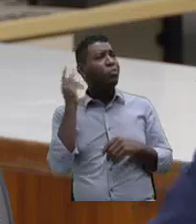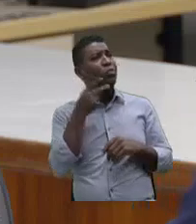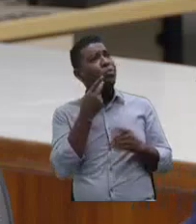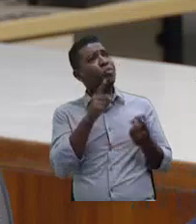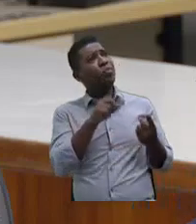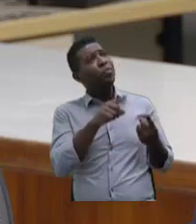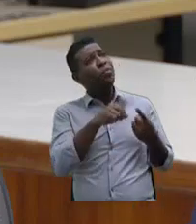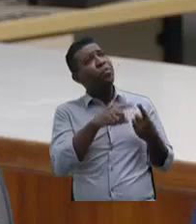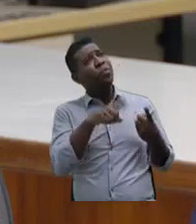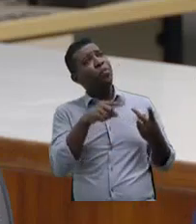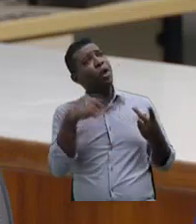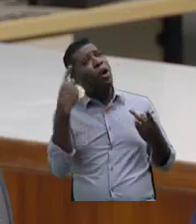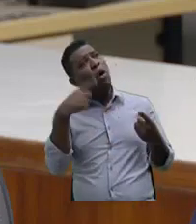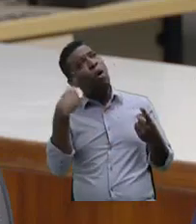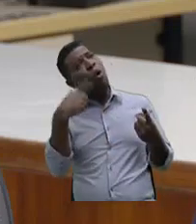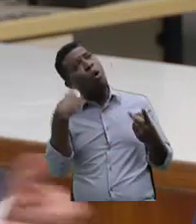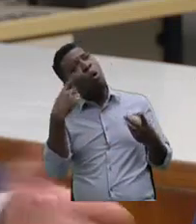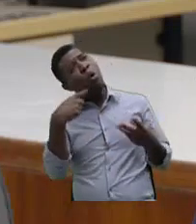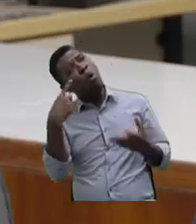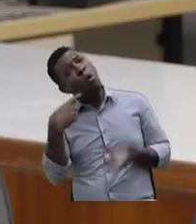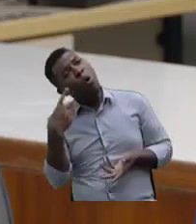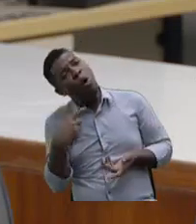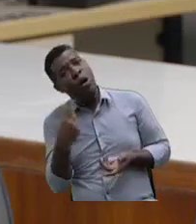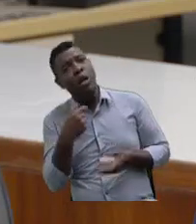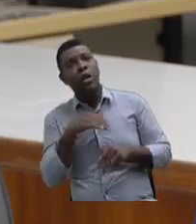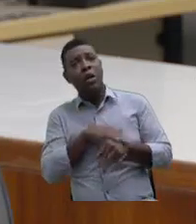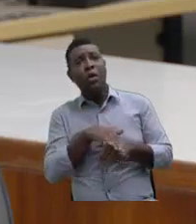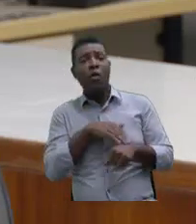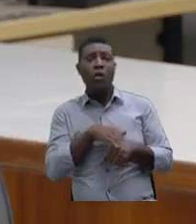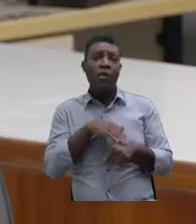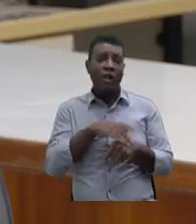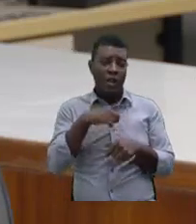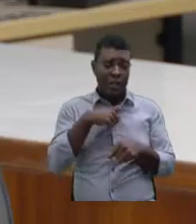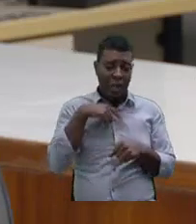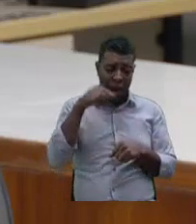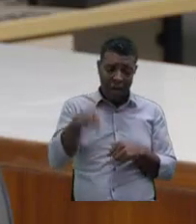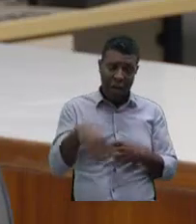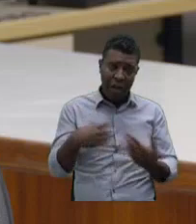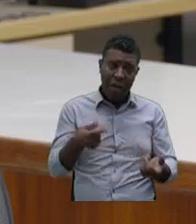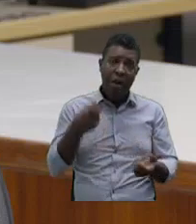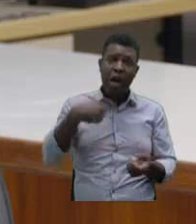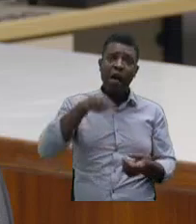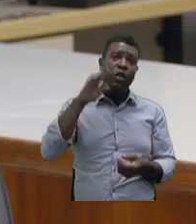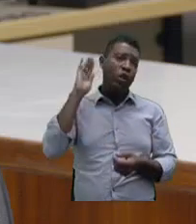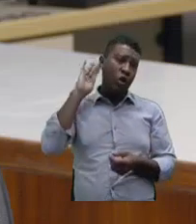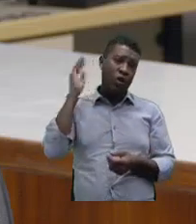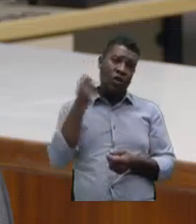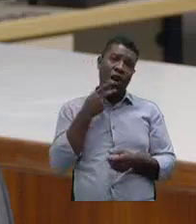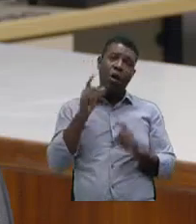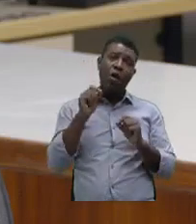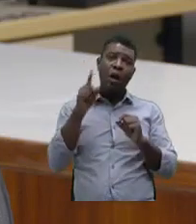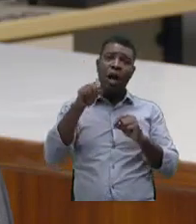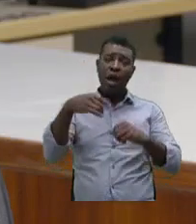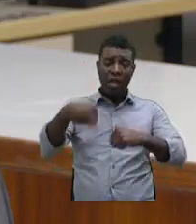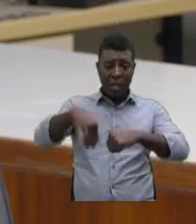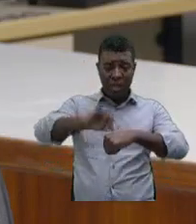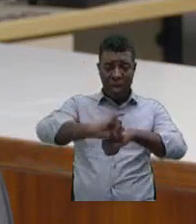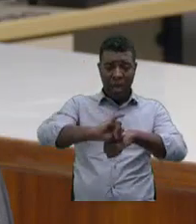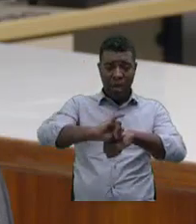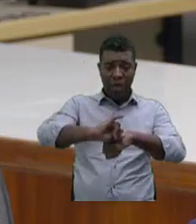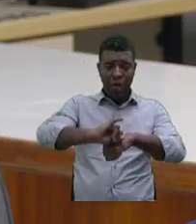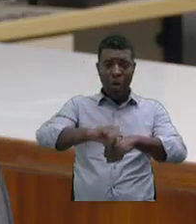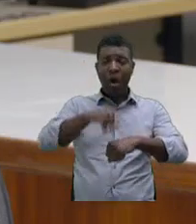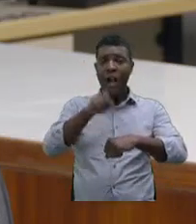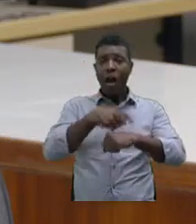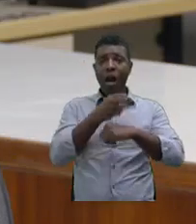palestras, foram horas de uma conversa que tivemos aqui, a gente ouve falar muito dos centros, dos grandes centros, dos